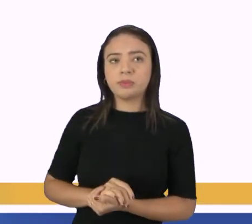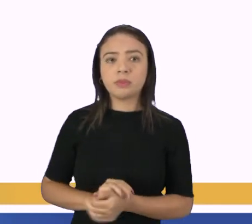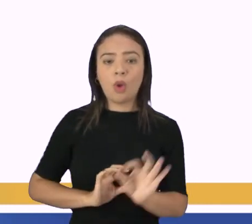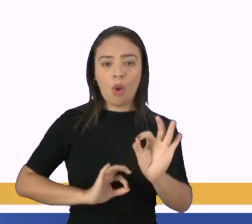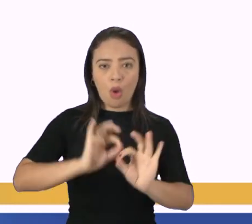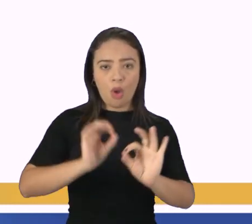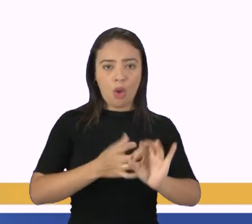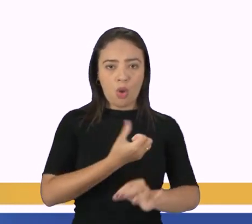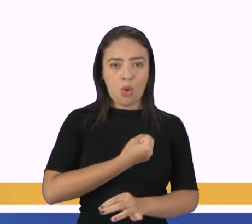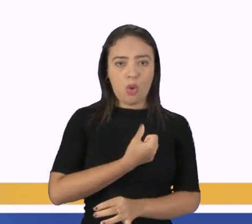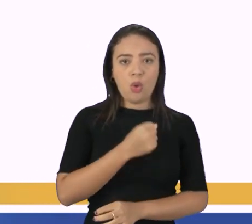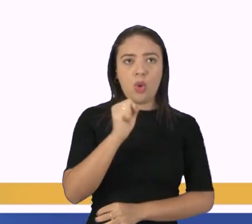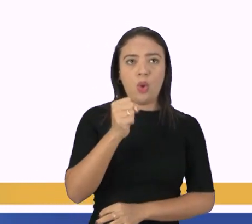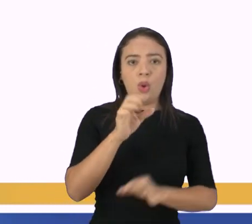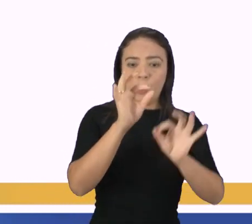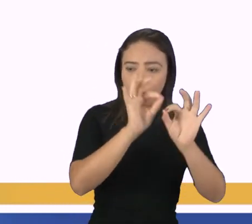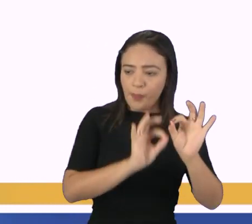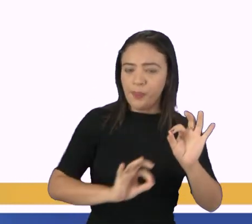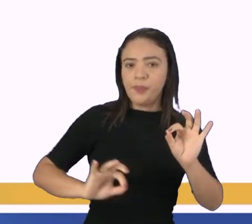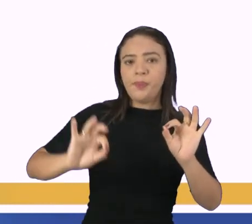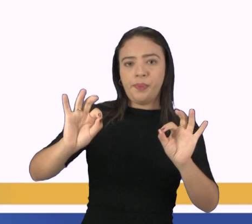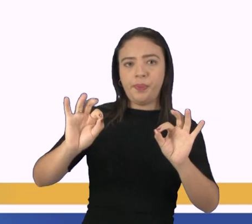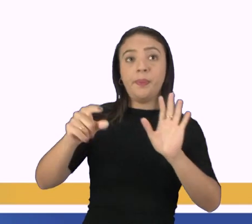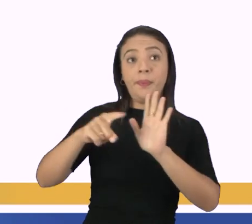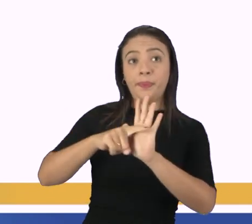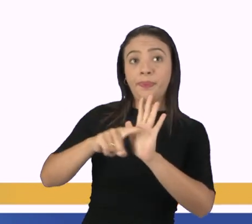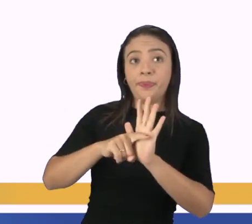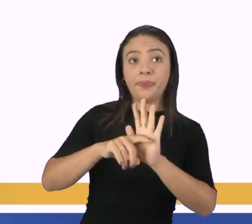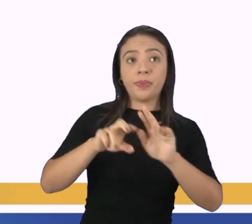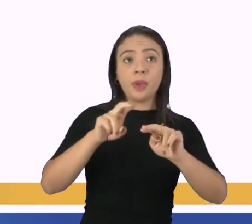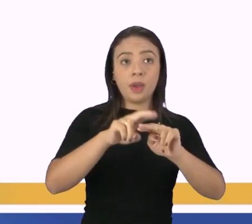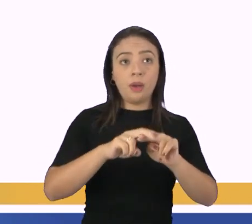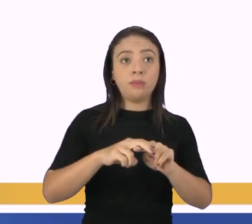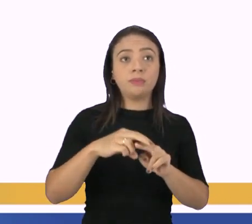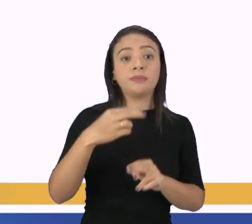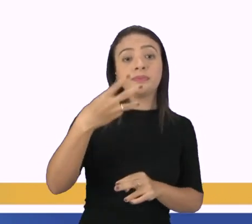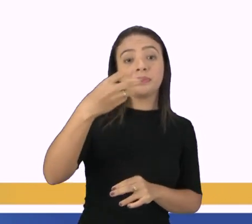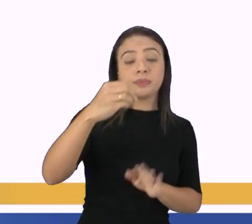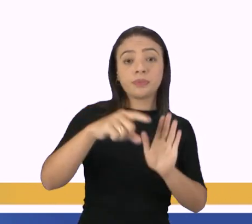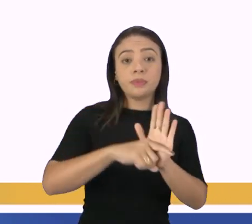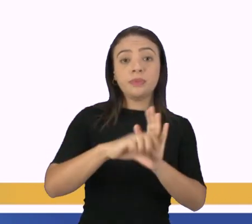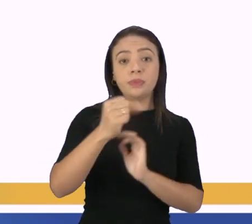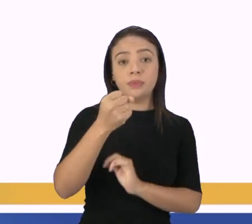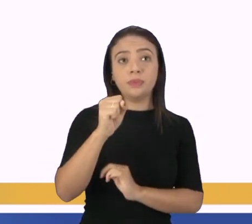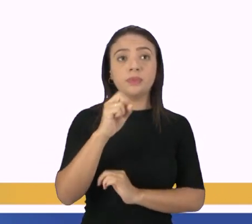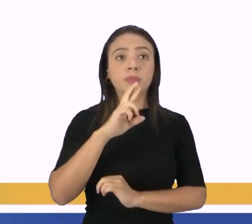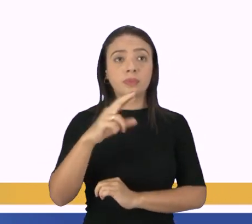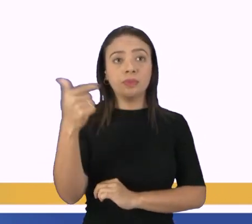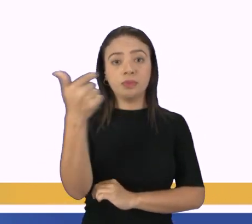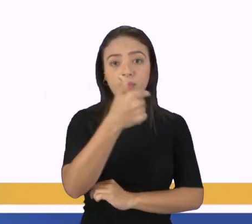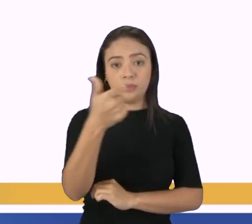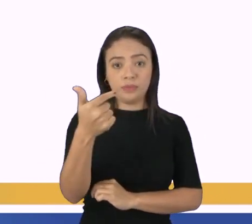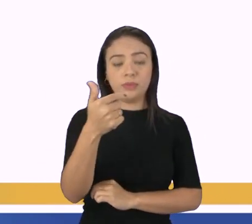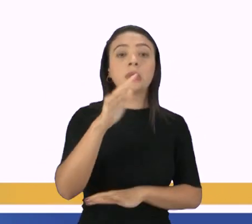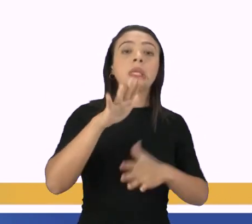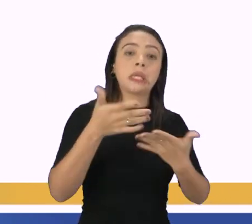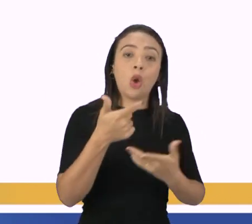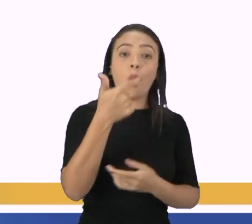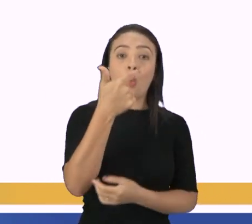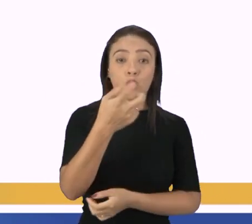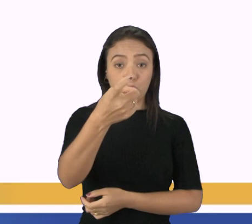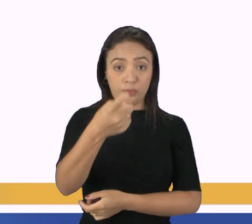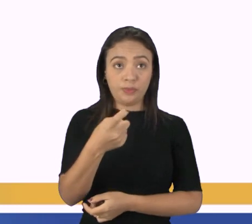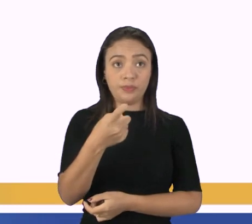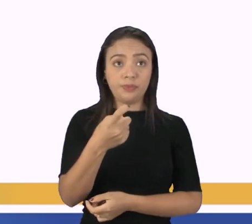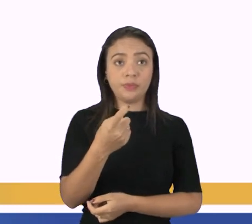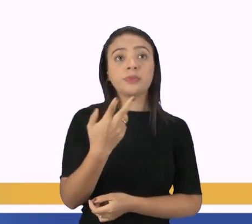né? Ele vai menos, então 30 menos 8 vai dar 22. Então 2x igual a 22.